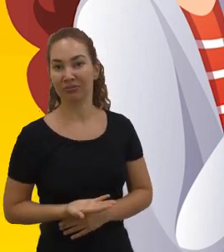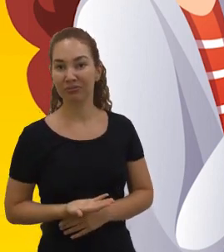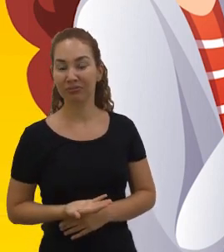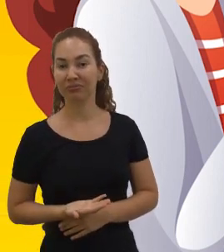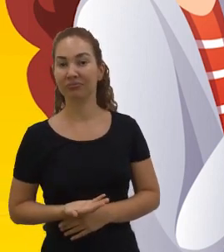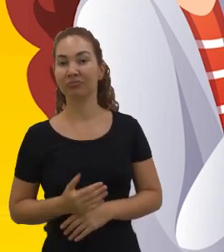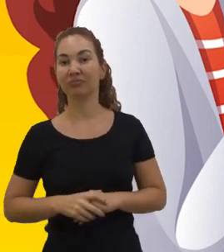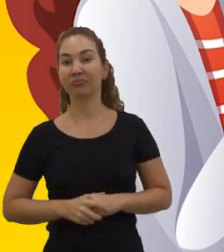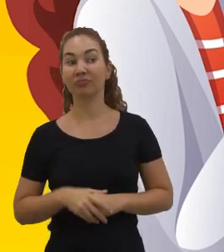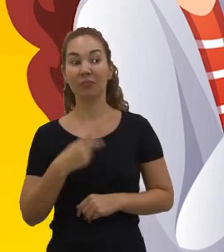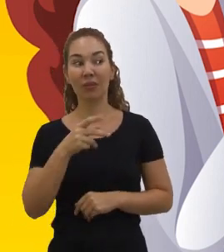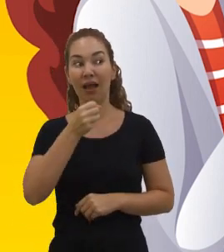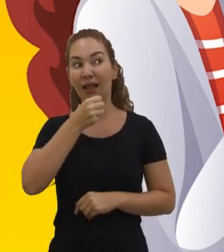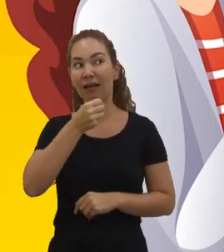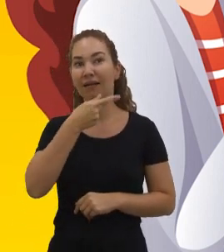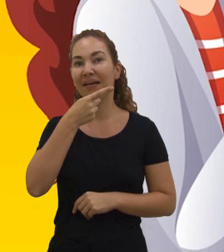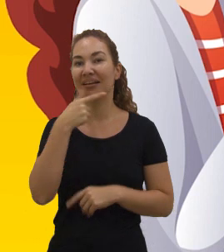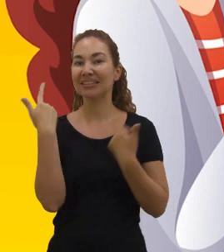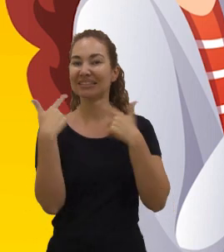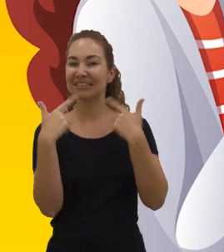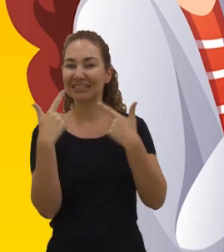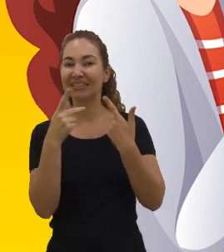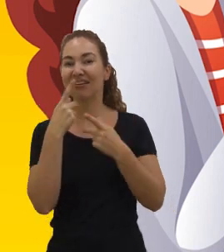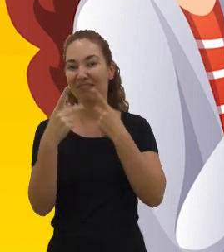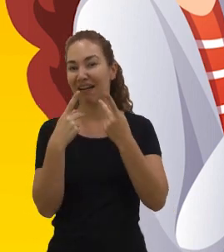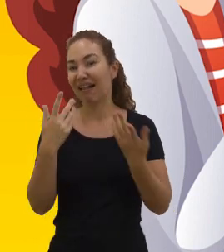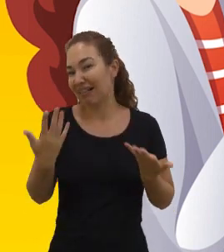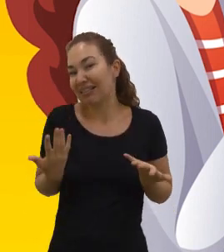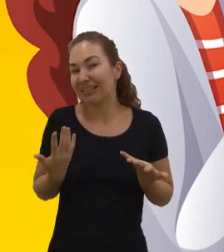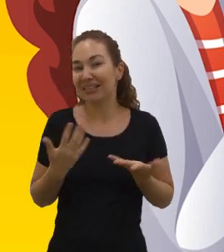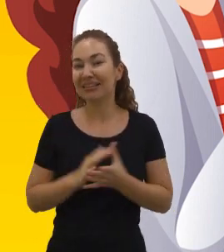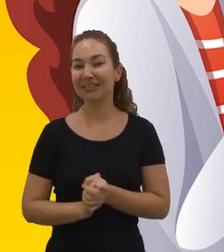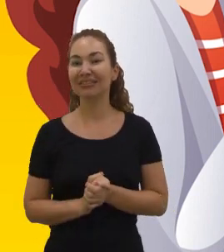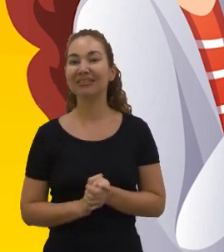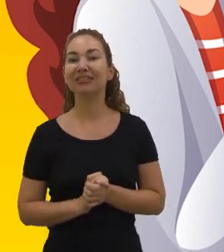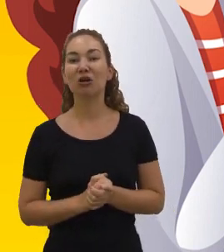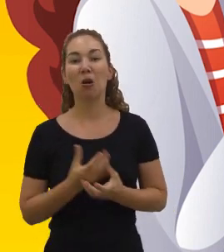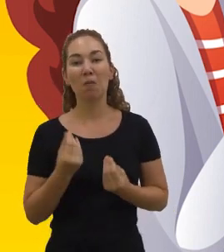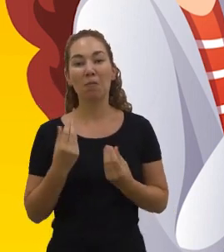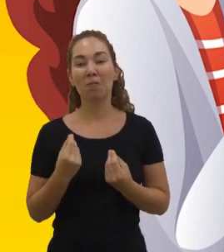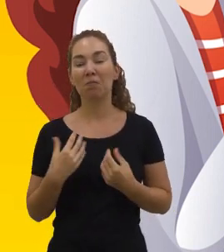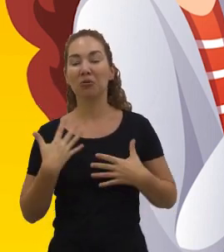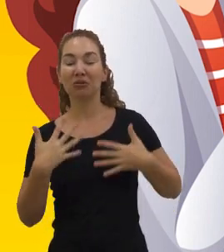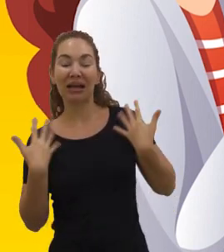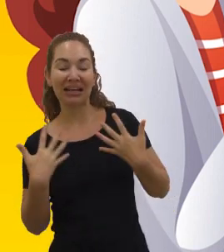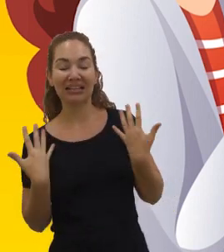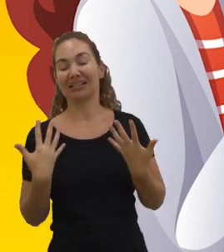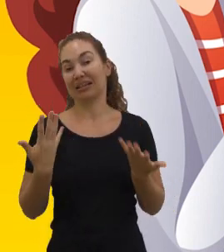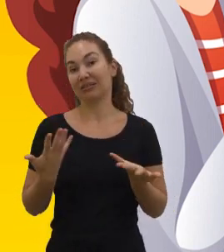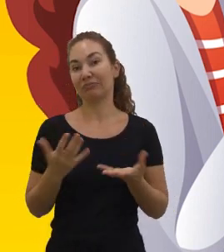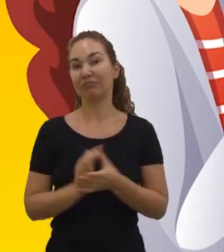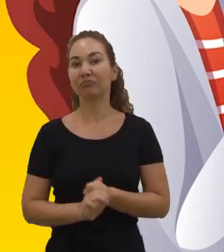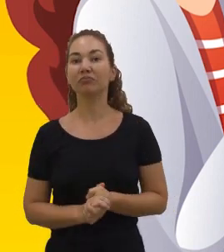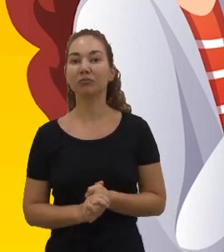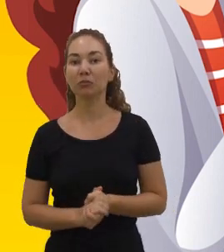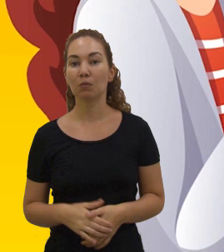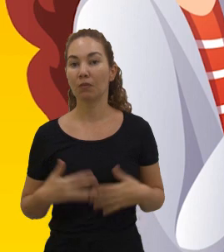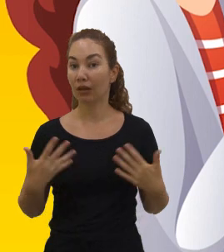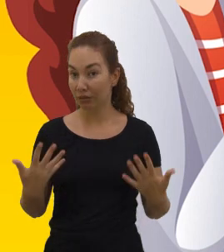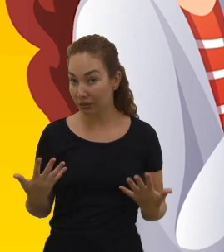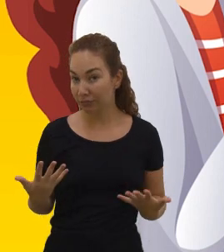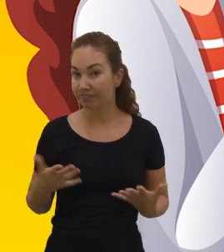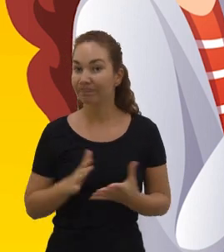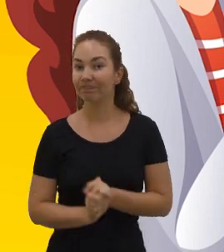nessa entrevista ele ri, assim, ele é uma pessoa bem, foi, né, uma pessoa bem descontraída.